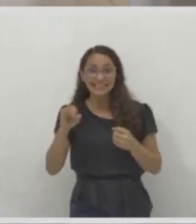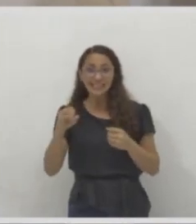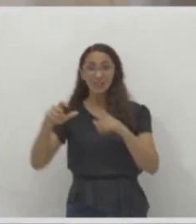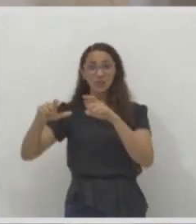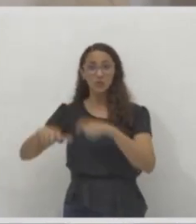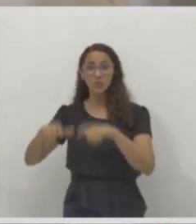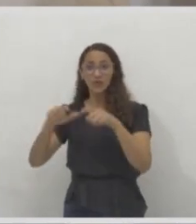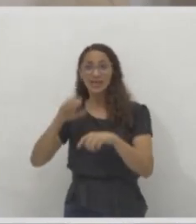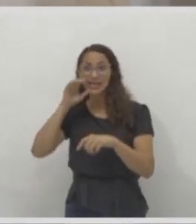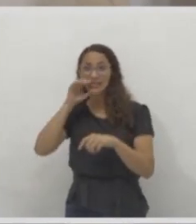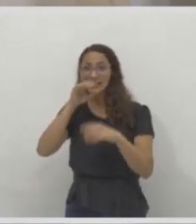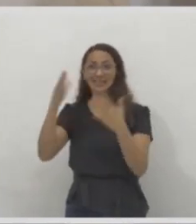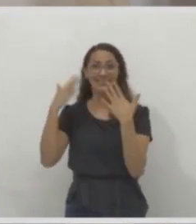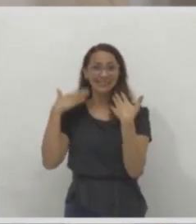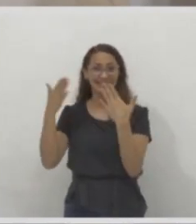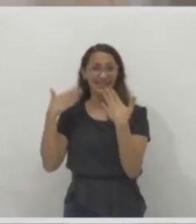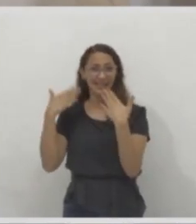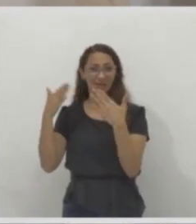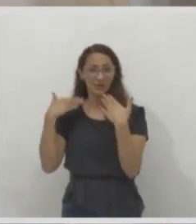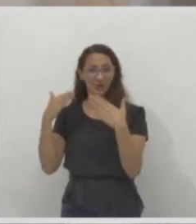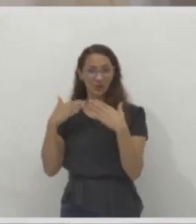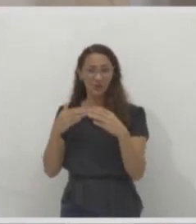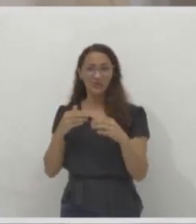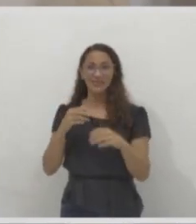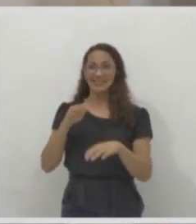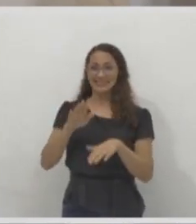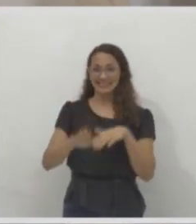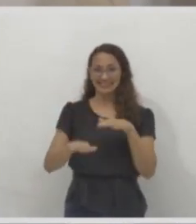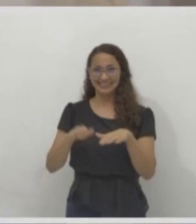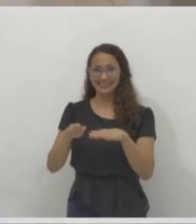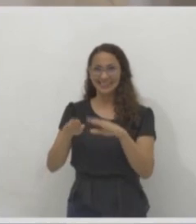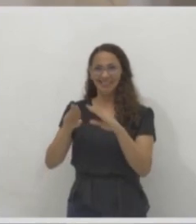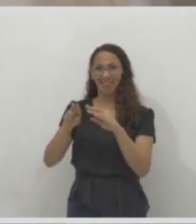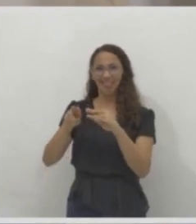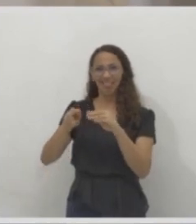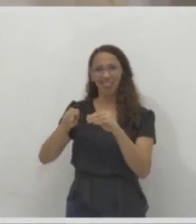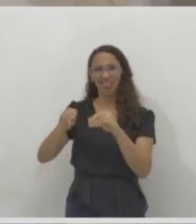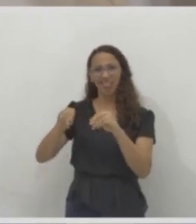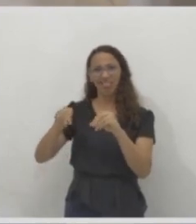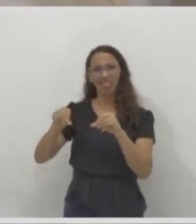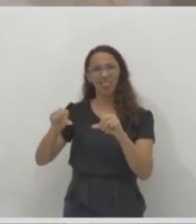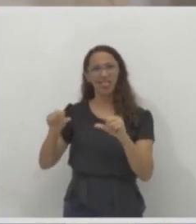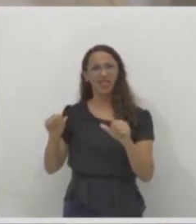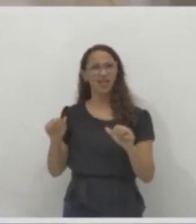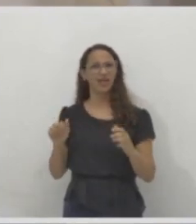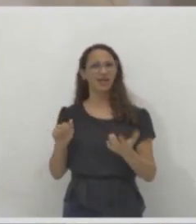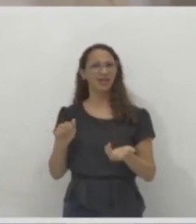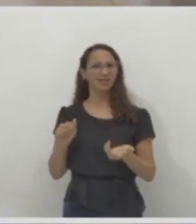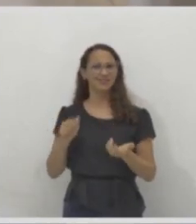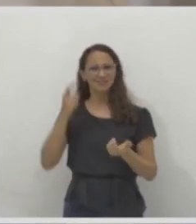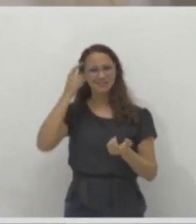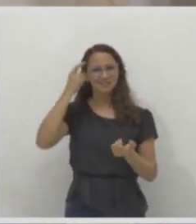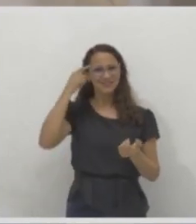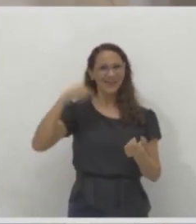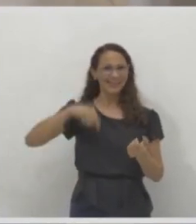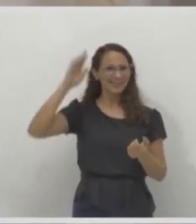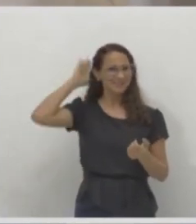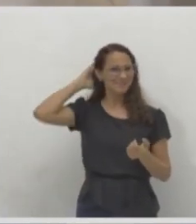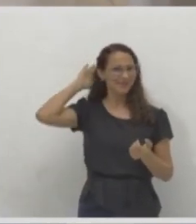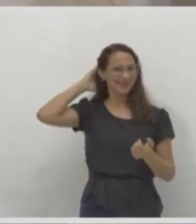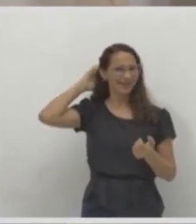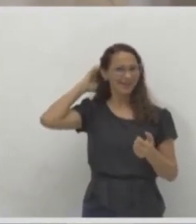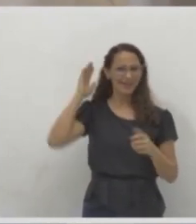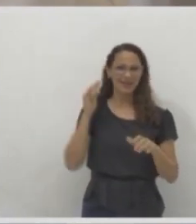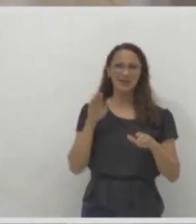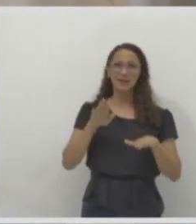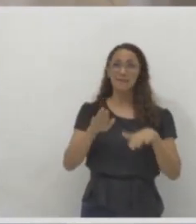derretia. Você já imaginou você andar de bicicleta aqui em Belém, num sol de 2 da tarde e seu